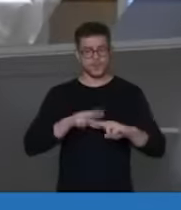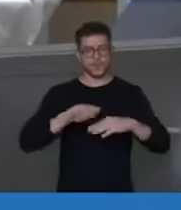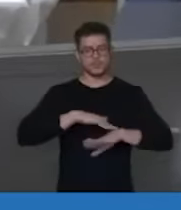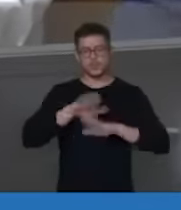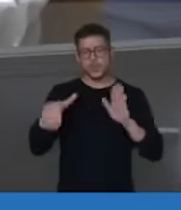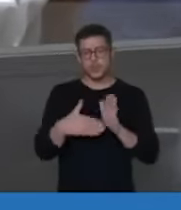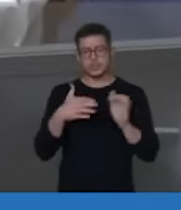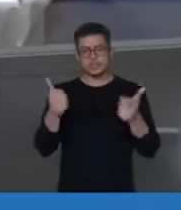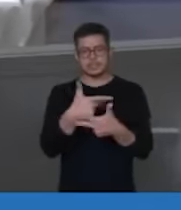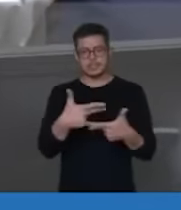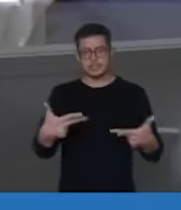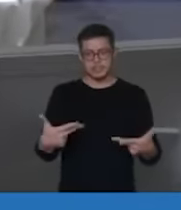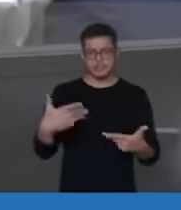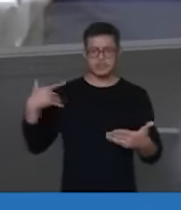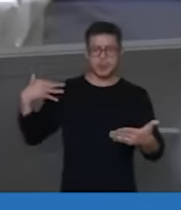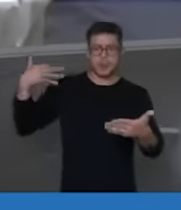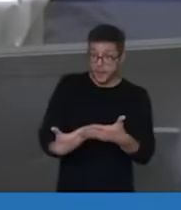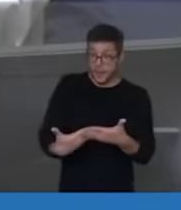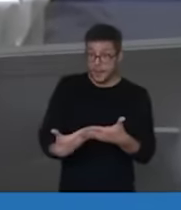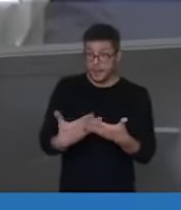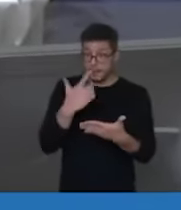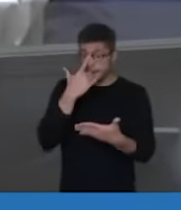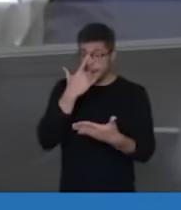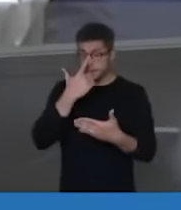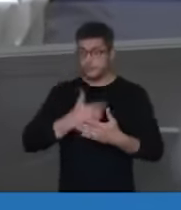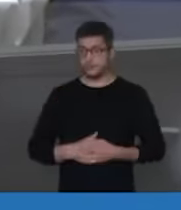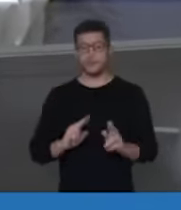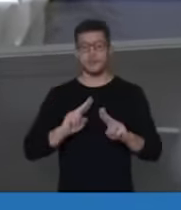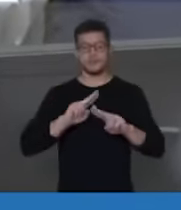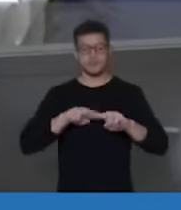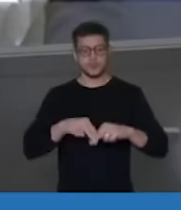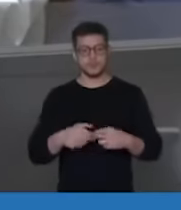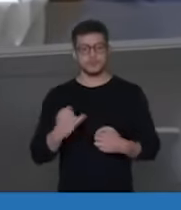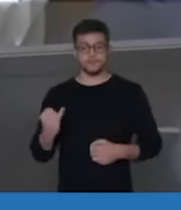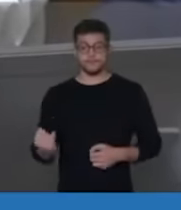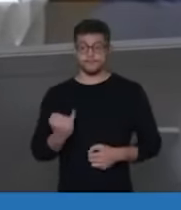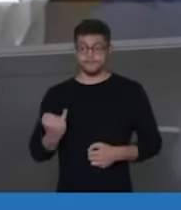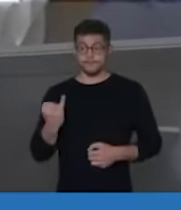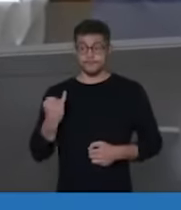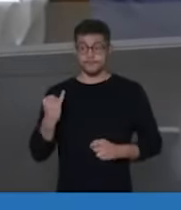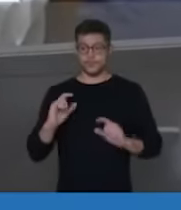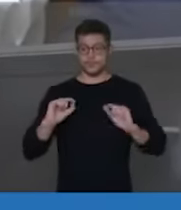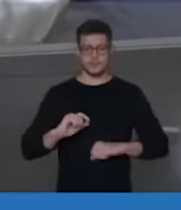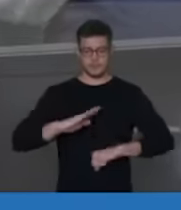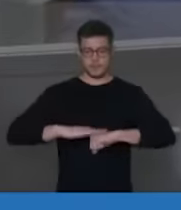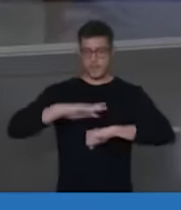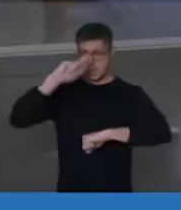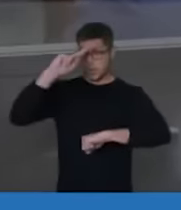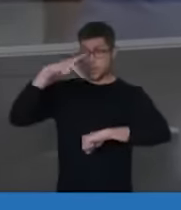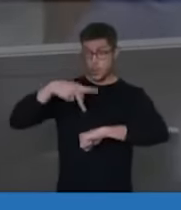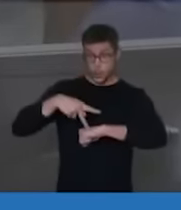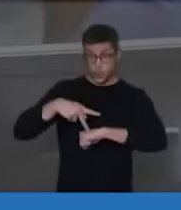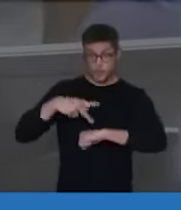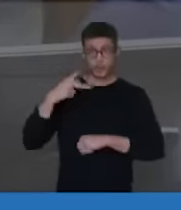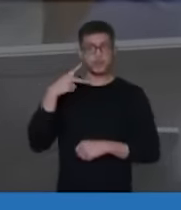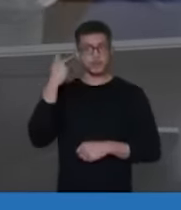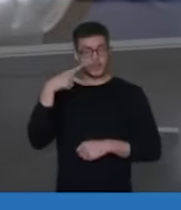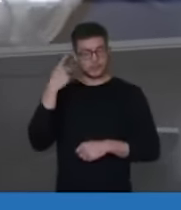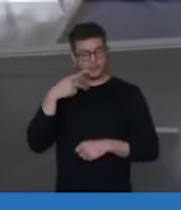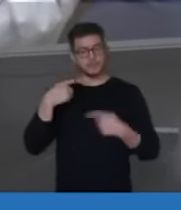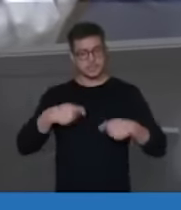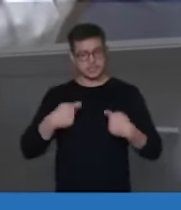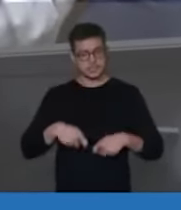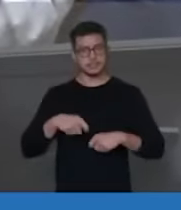cerceada. Mais do que nunca se faz necessário o fortalecimento da autonomia parlamentar. Proteger os mandatos